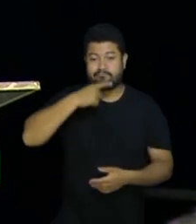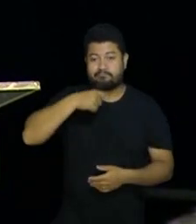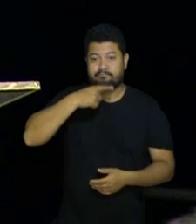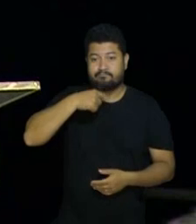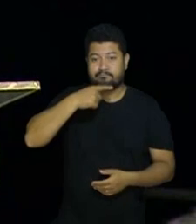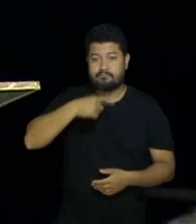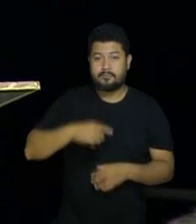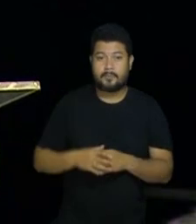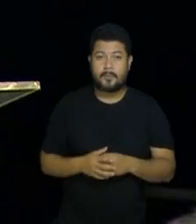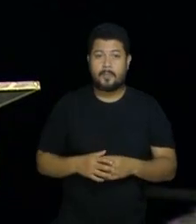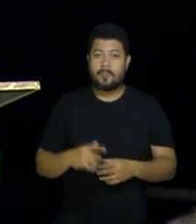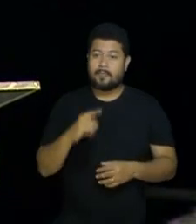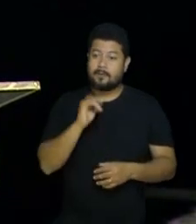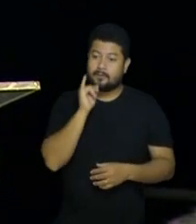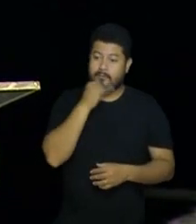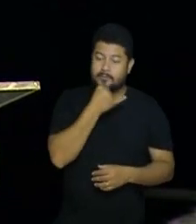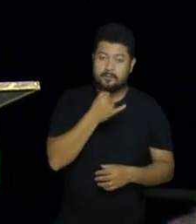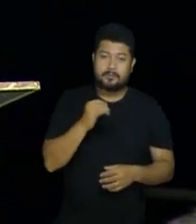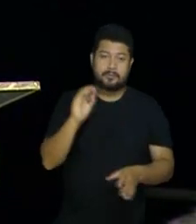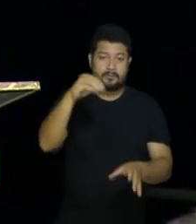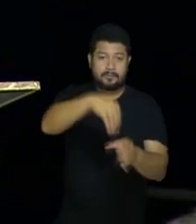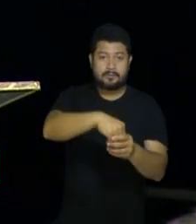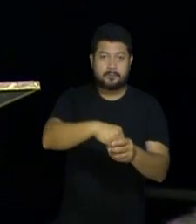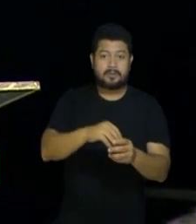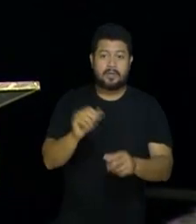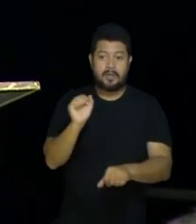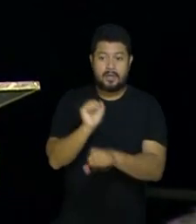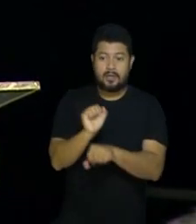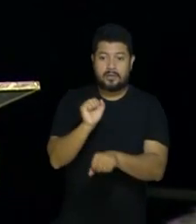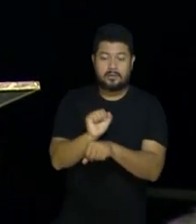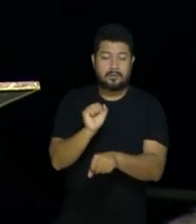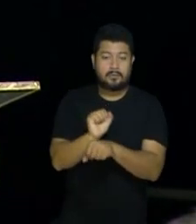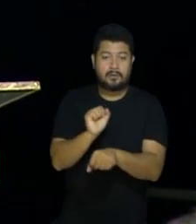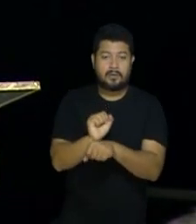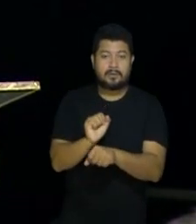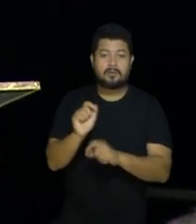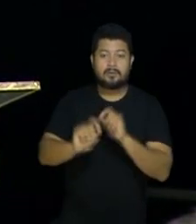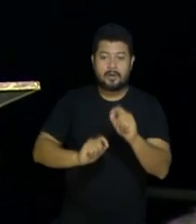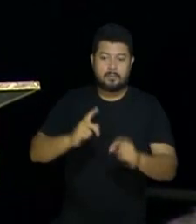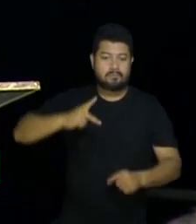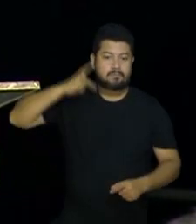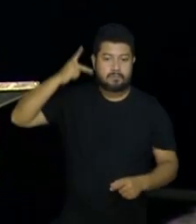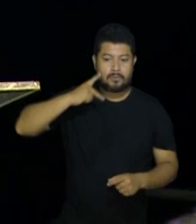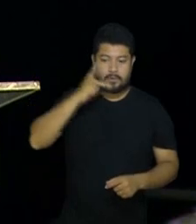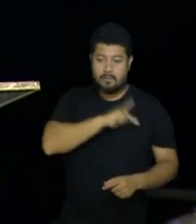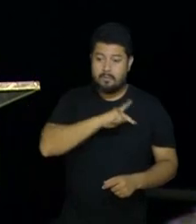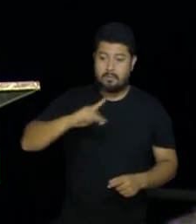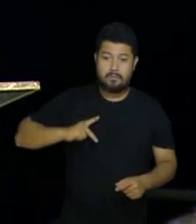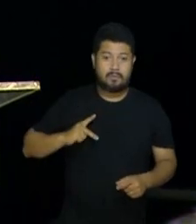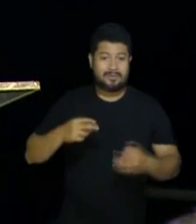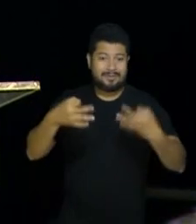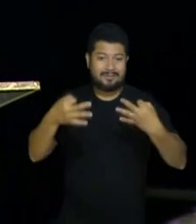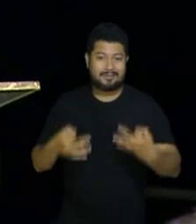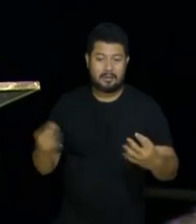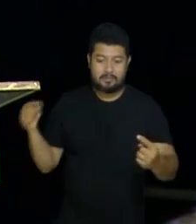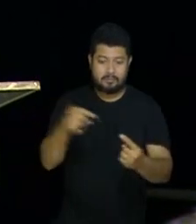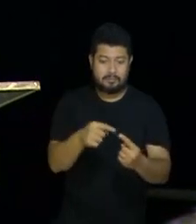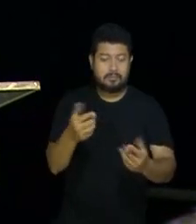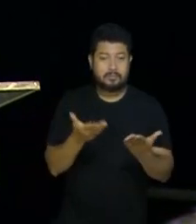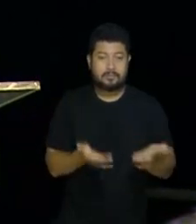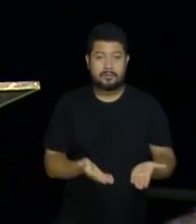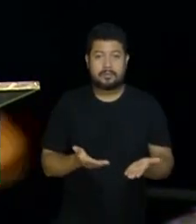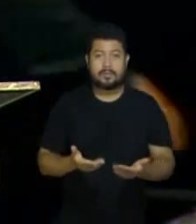existem dentro e à espera de políticas públicas eficazes. Que haja um